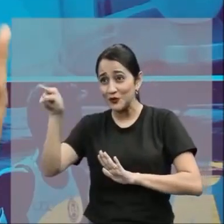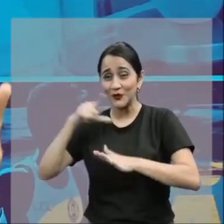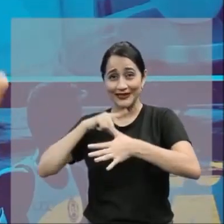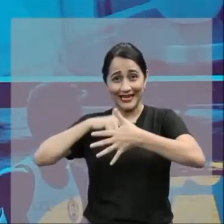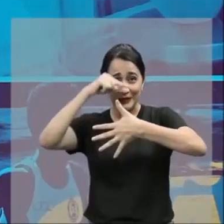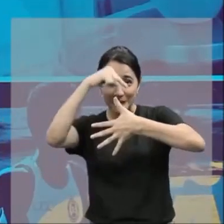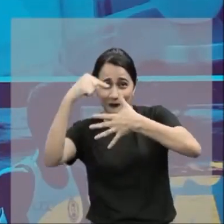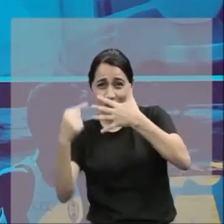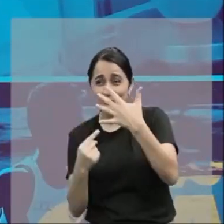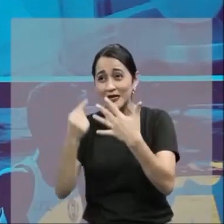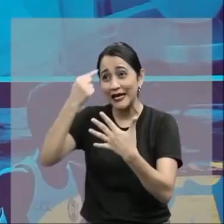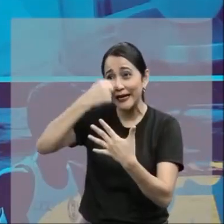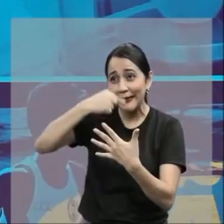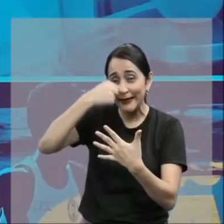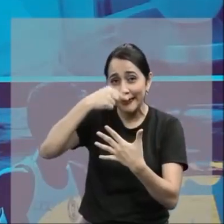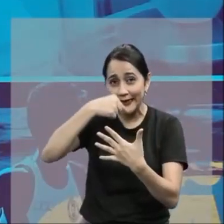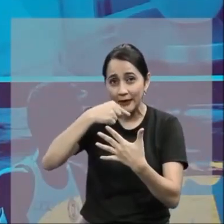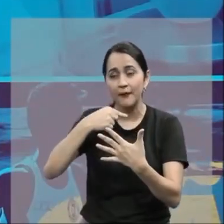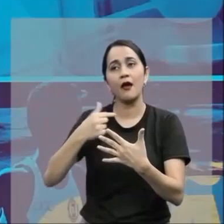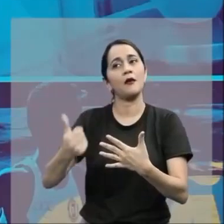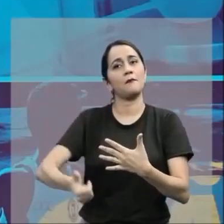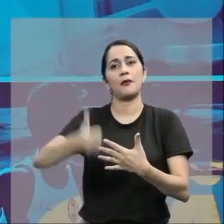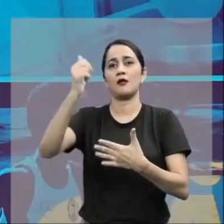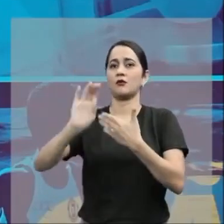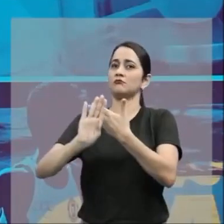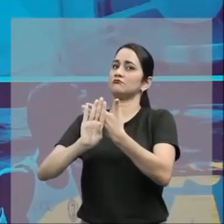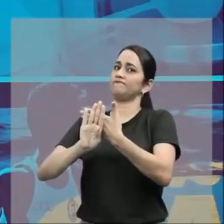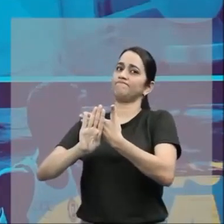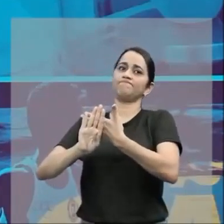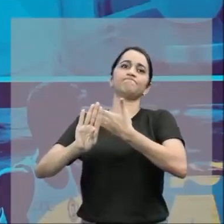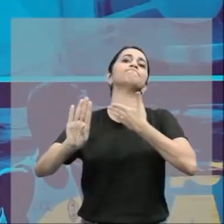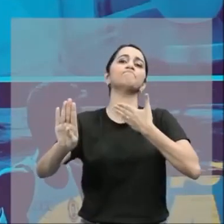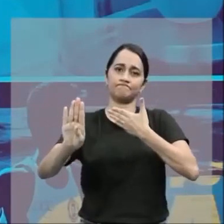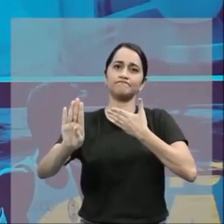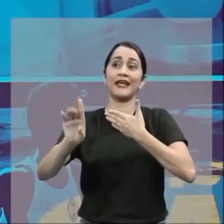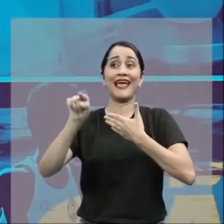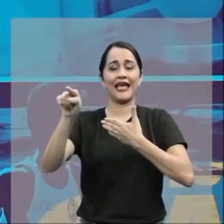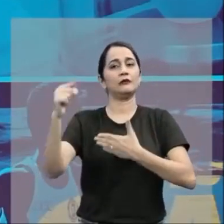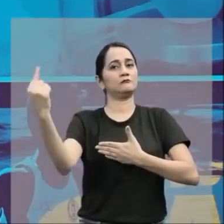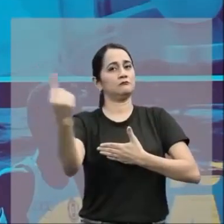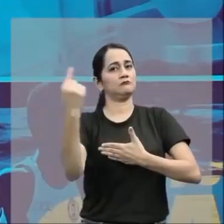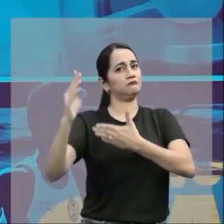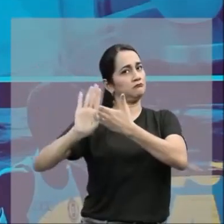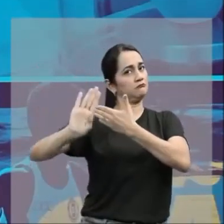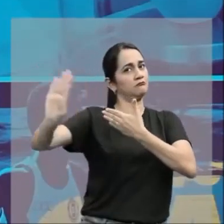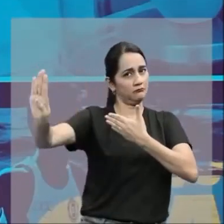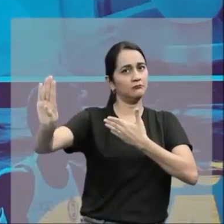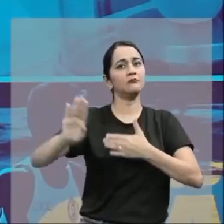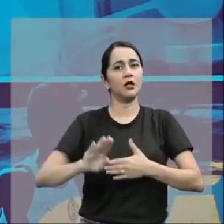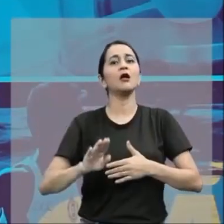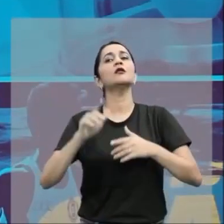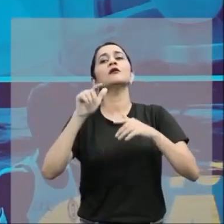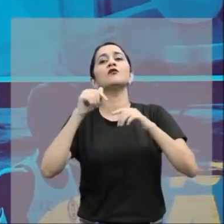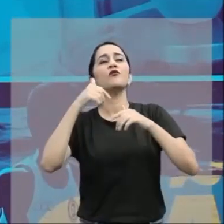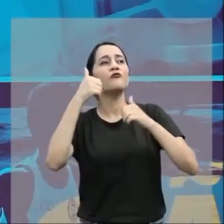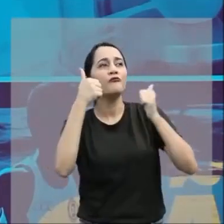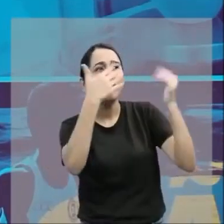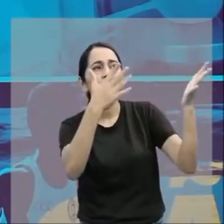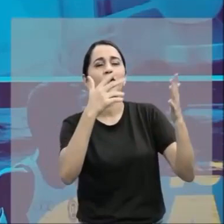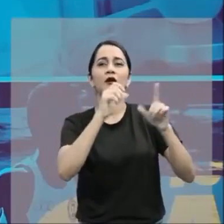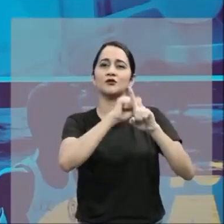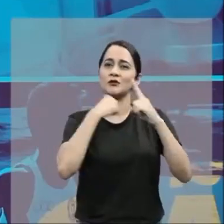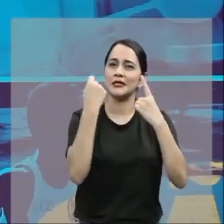gripada em casa, uma das recomendações é manter um isolamento social,